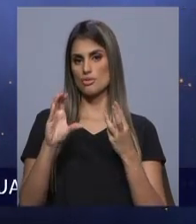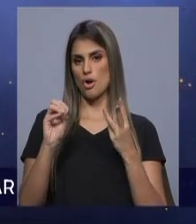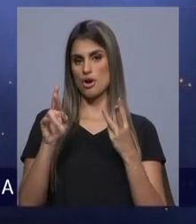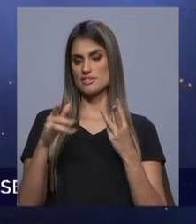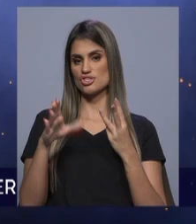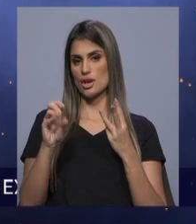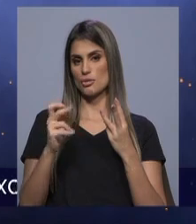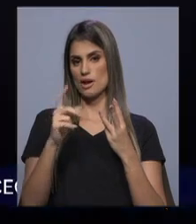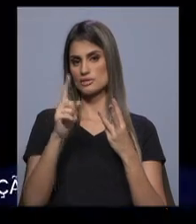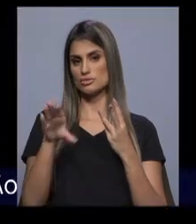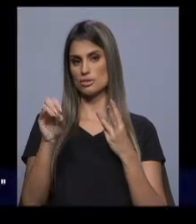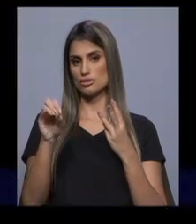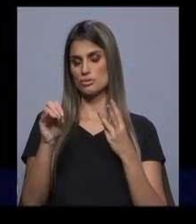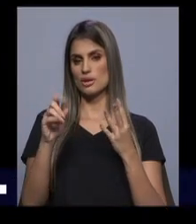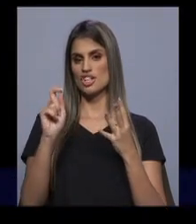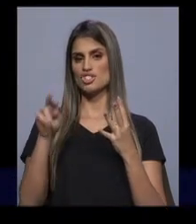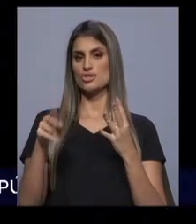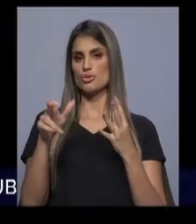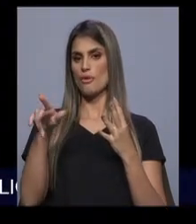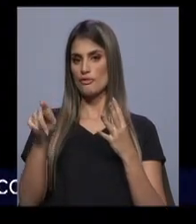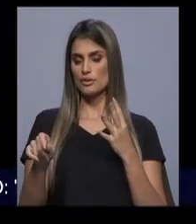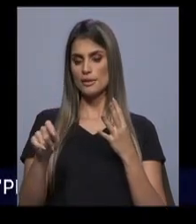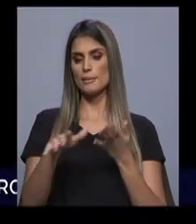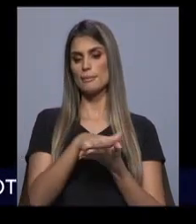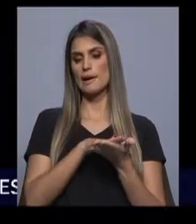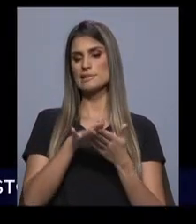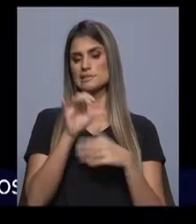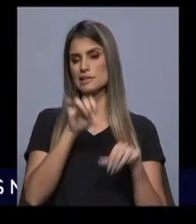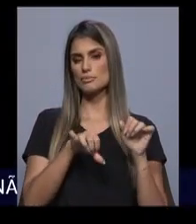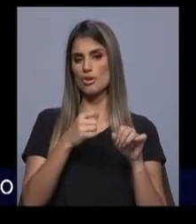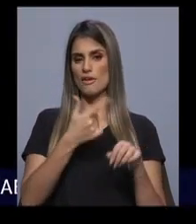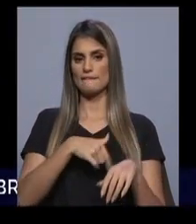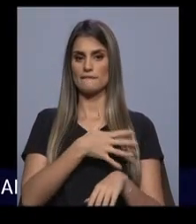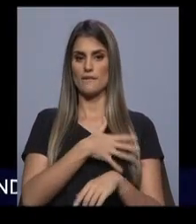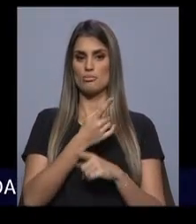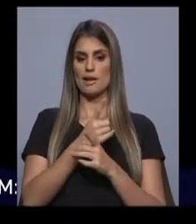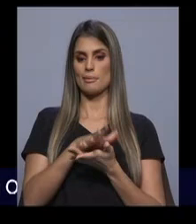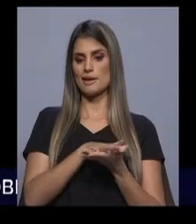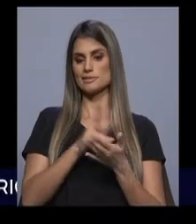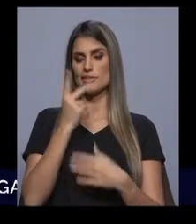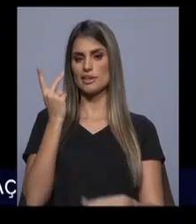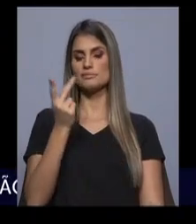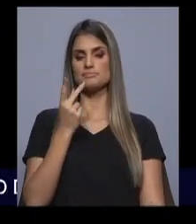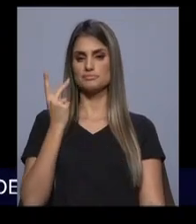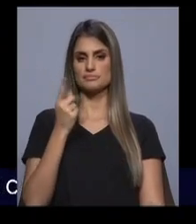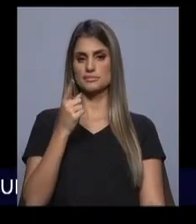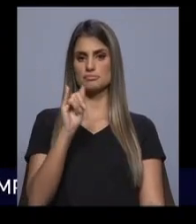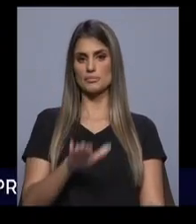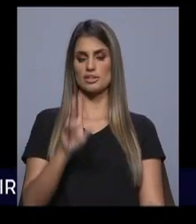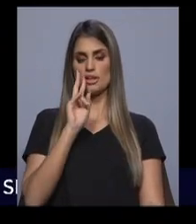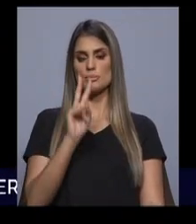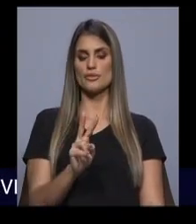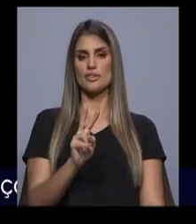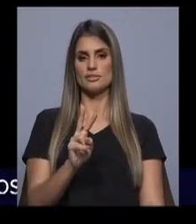oxigênio, azoto, enxofre, muito daquela base química que nós adoramos, porque são a base da vida. A base da vida, não é? E estas imagens que estamos a ver são